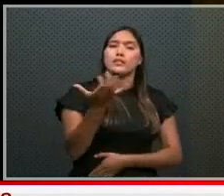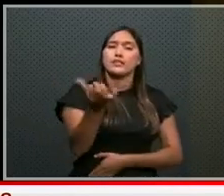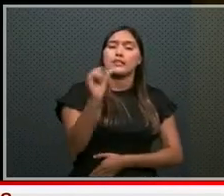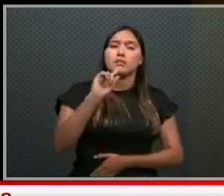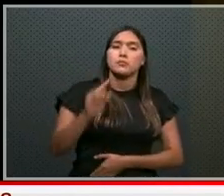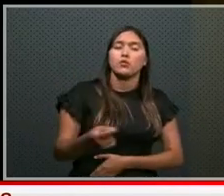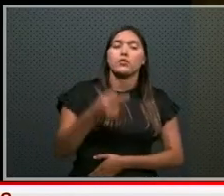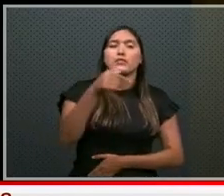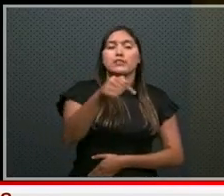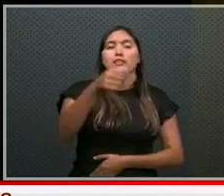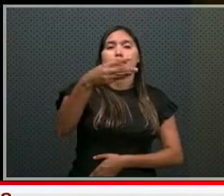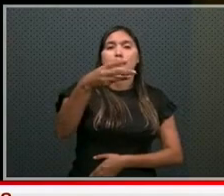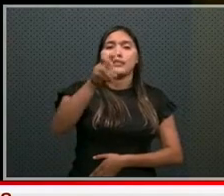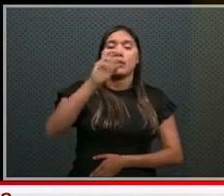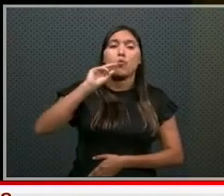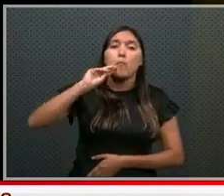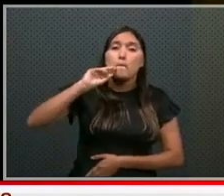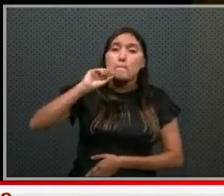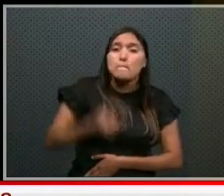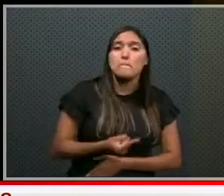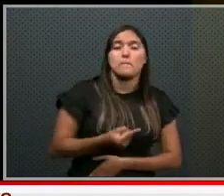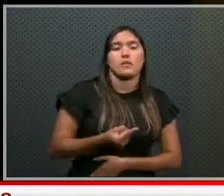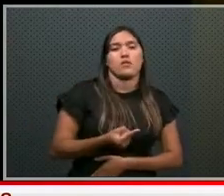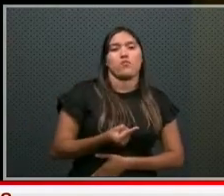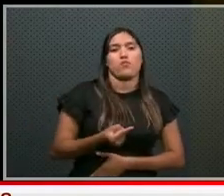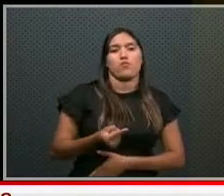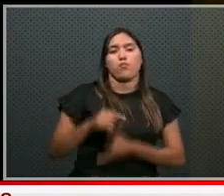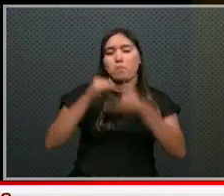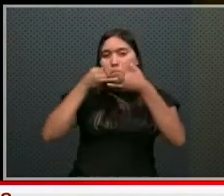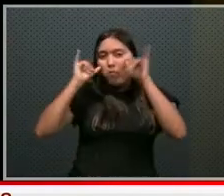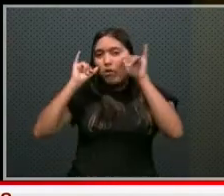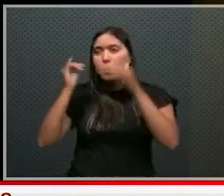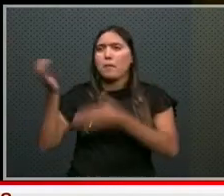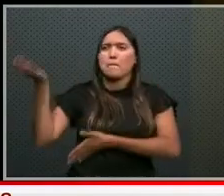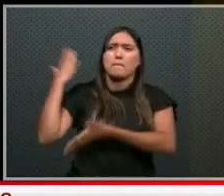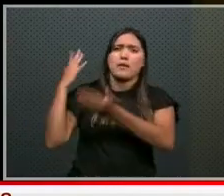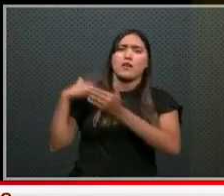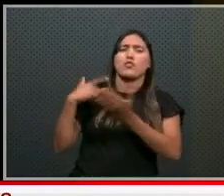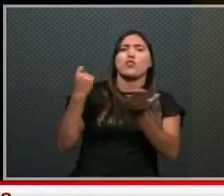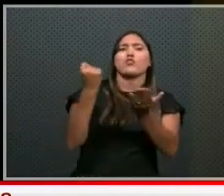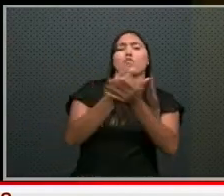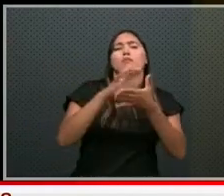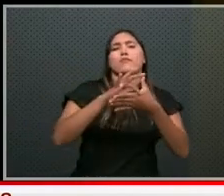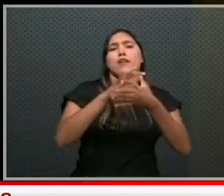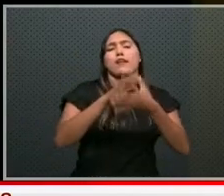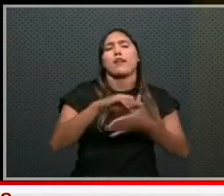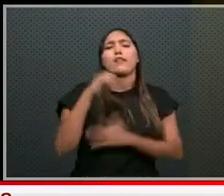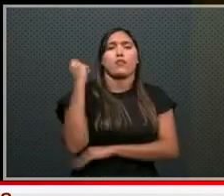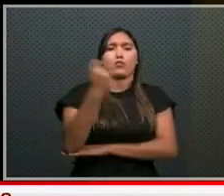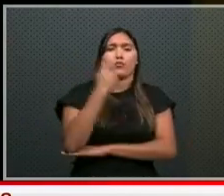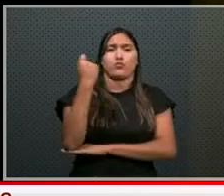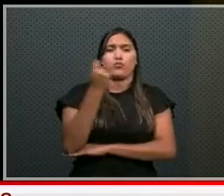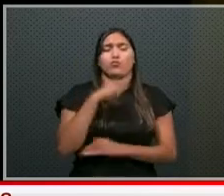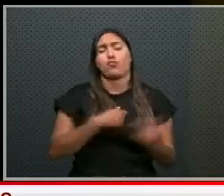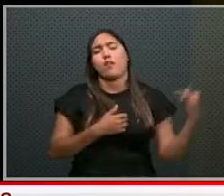735.000 cabeças há 35 anos atrás a gente mandava comprar a carne Rio Grande do Sul chegava aqui nos aviões da Vale hoje